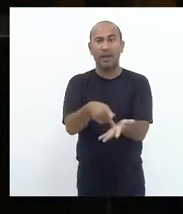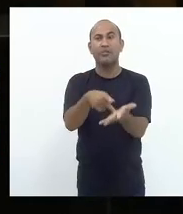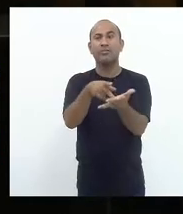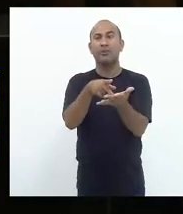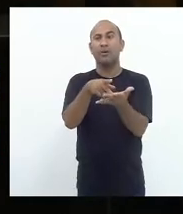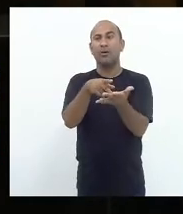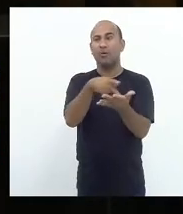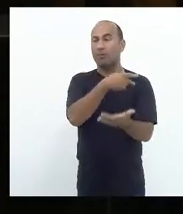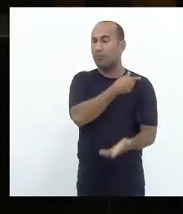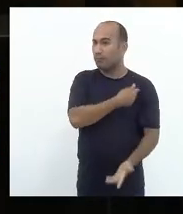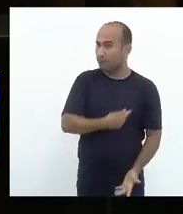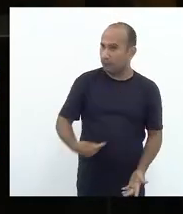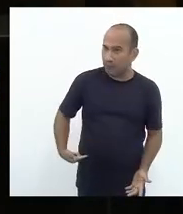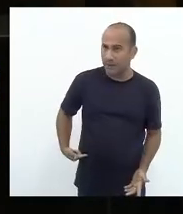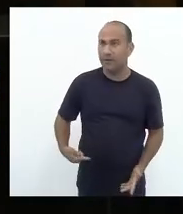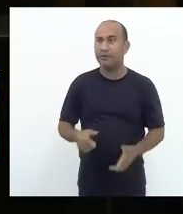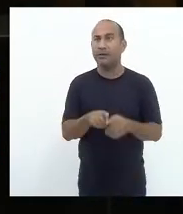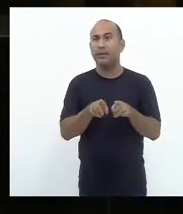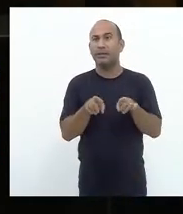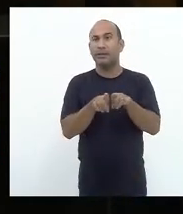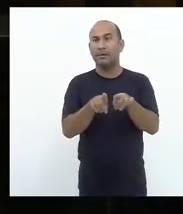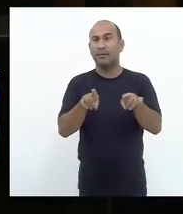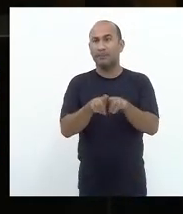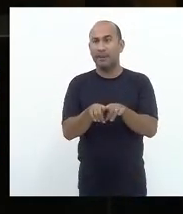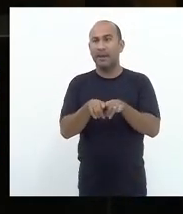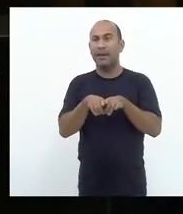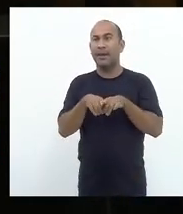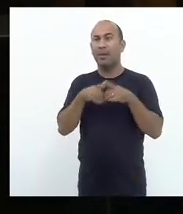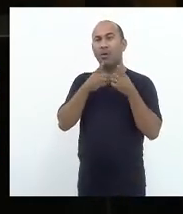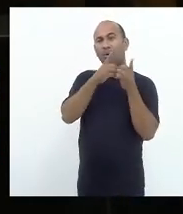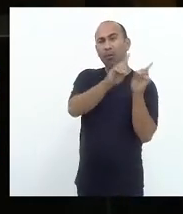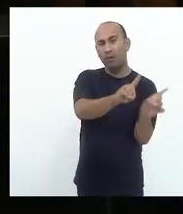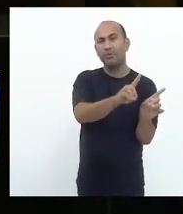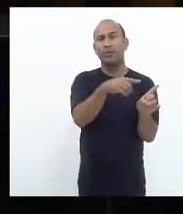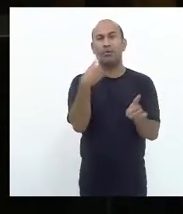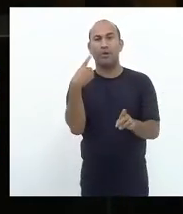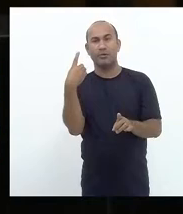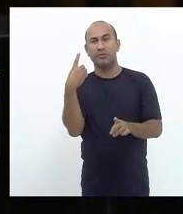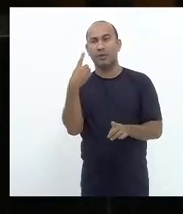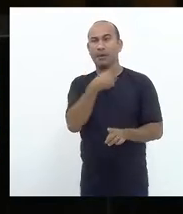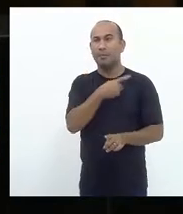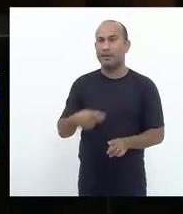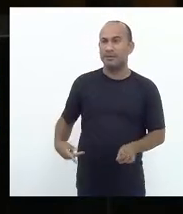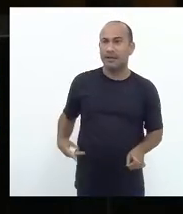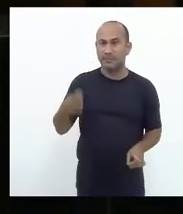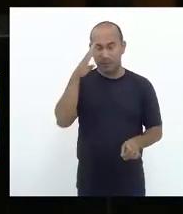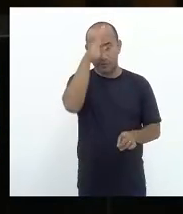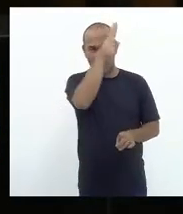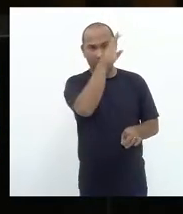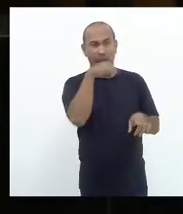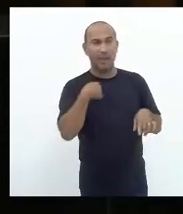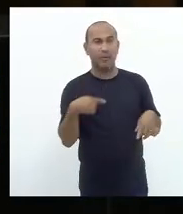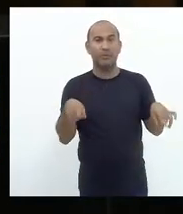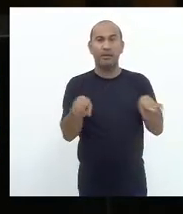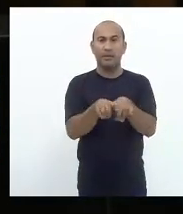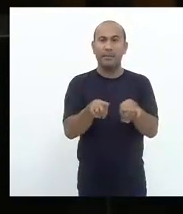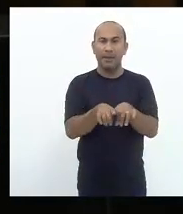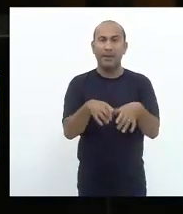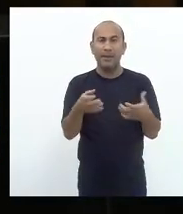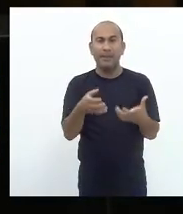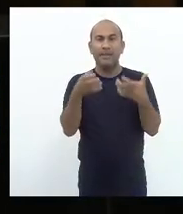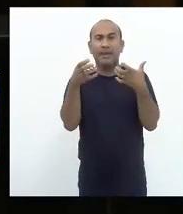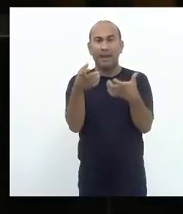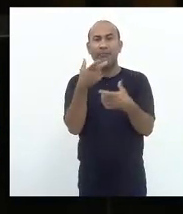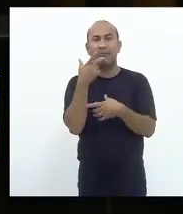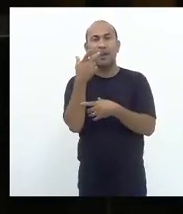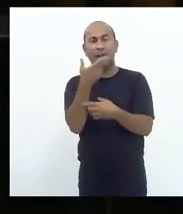federal e o ataque ao nosso presidente Jair Bolsonaro. E como eu estava sentada ali fazendo algumas reflexões, eu também queria pontuar algumas